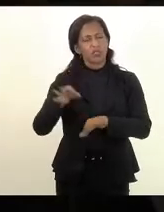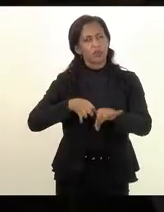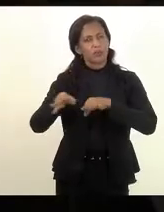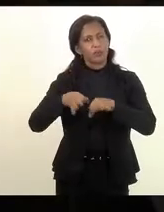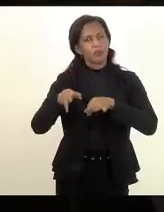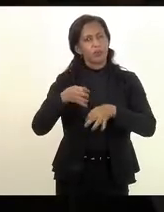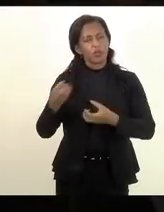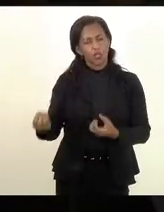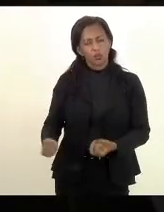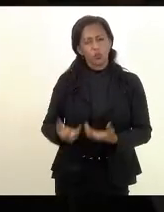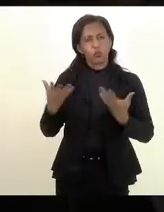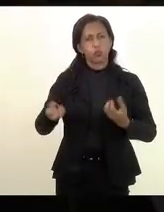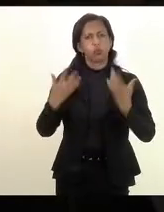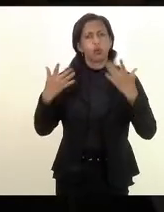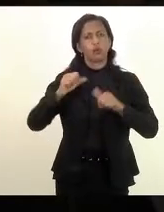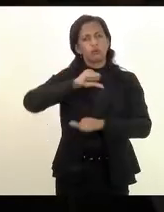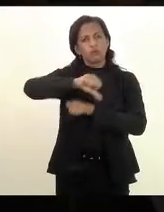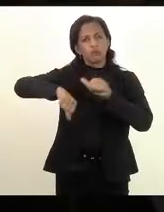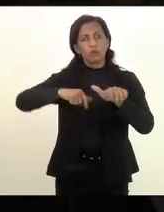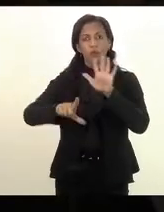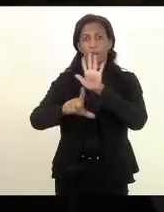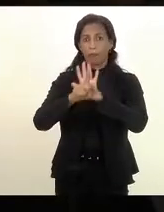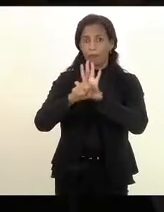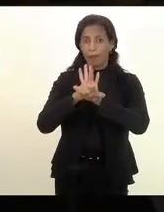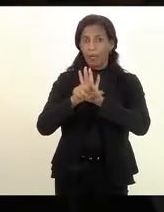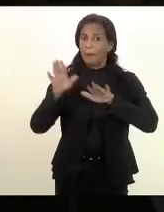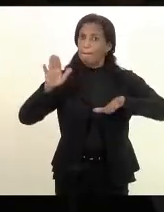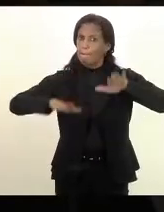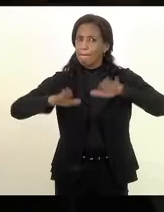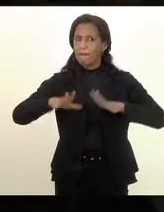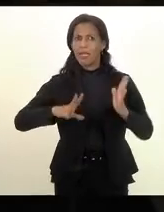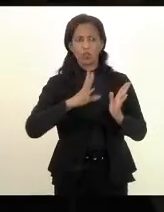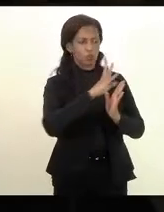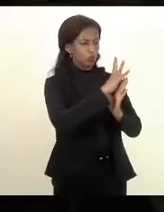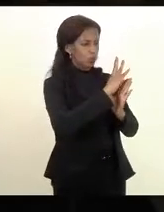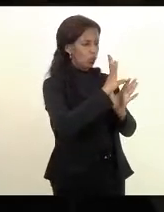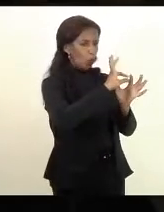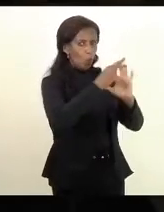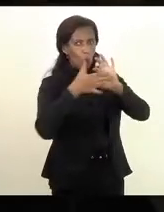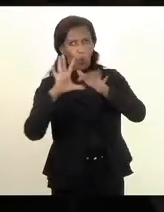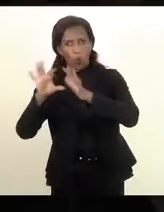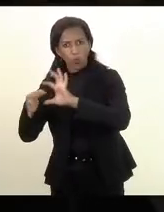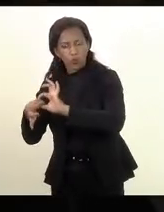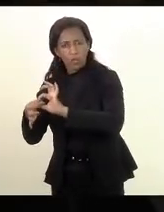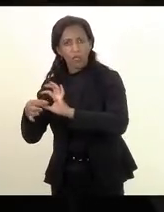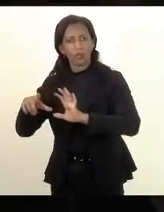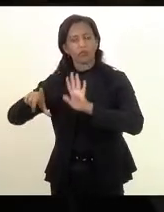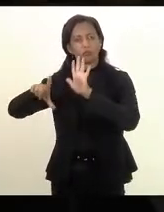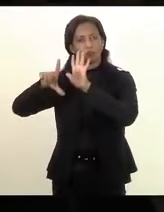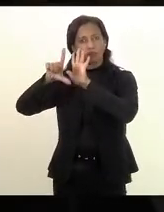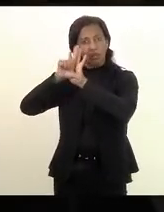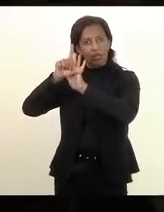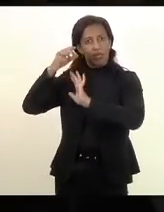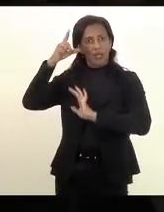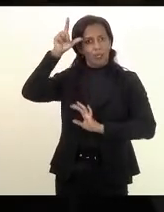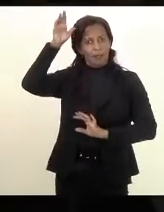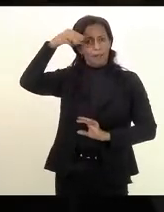lembrando ainda que mesmo no contexto da lei Maria da Penha e mesmo celebrando os seus 15 anos recentemente